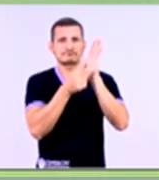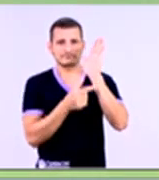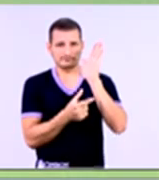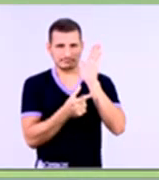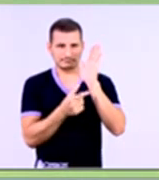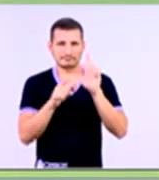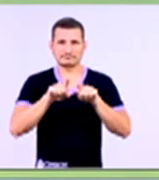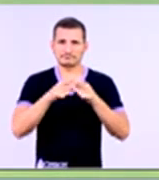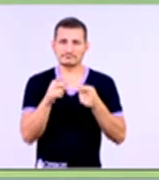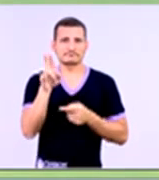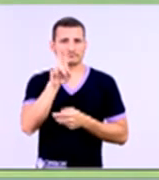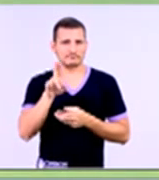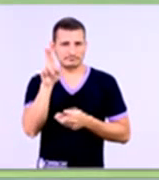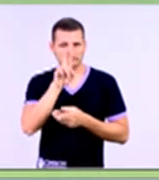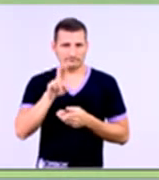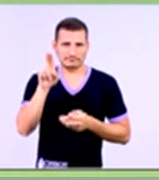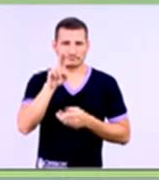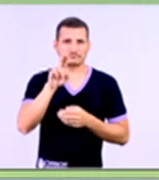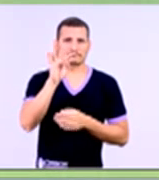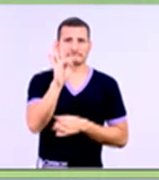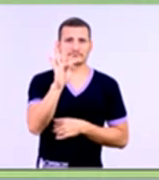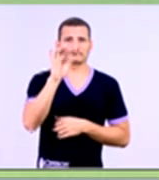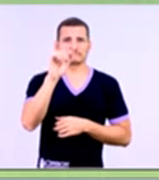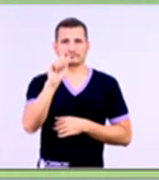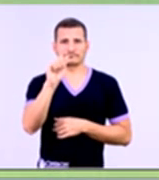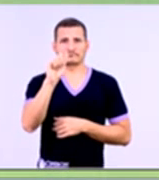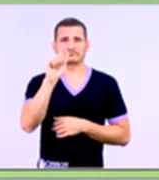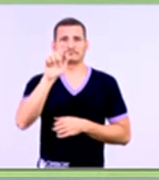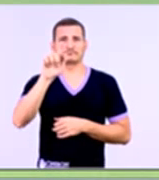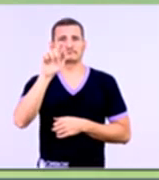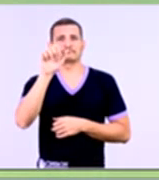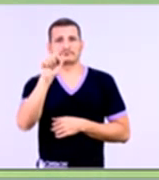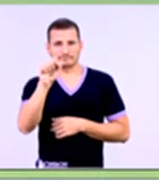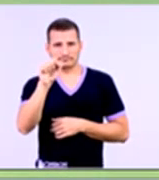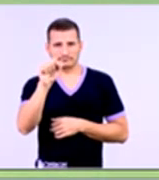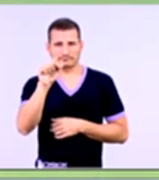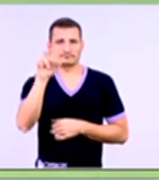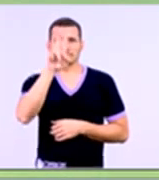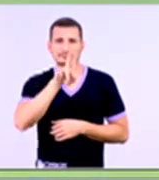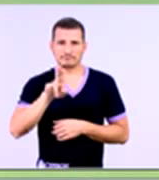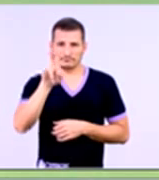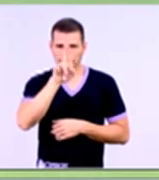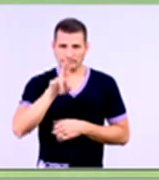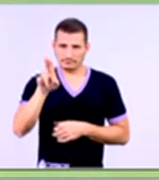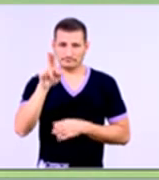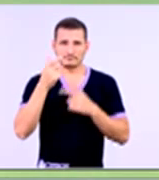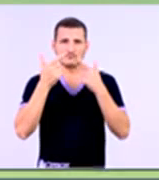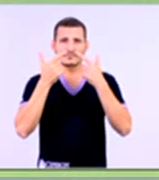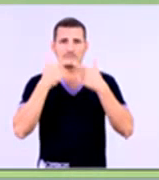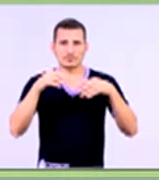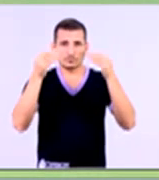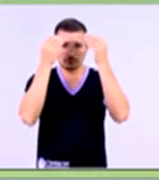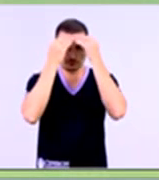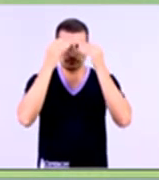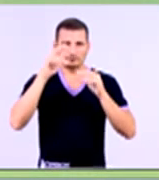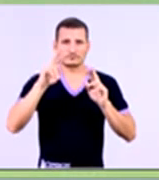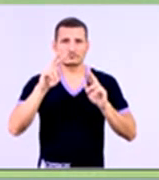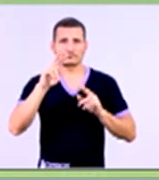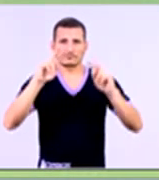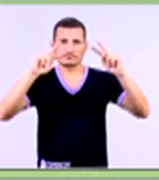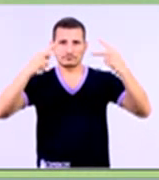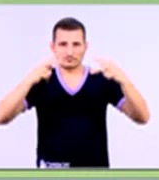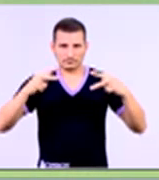utiliza notação de tags como uma linguagem HTML. Também é uma linguagem simples